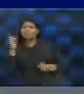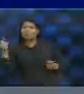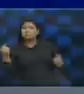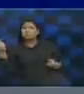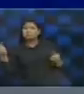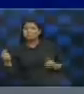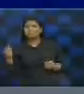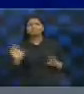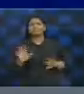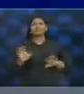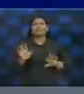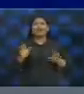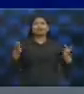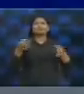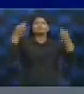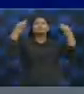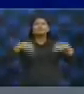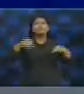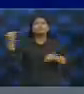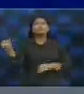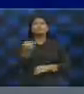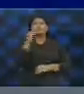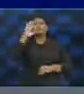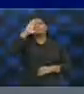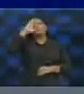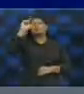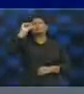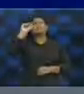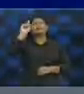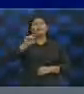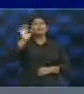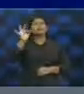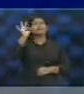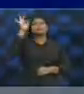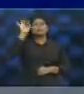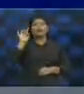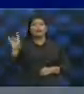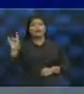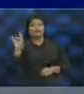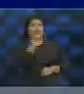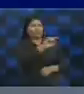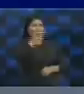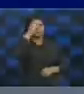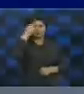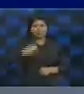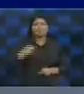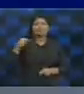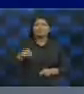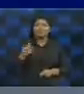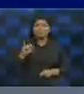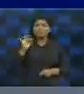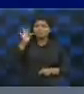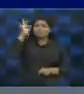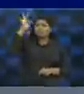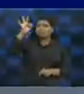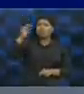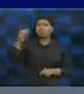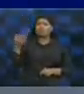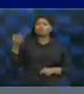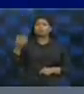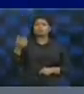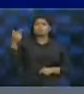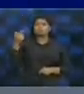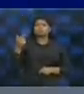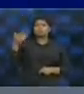é o futuro de cada pai, de cada mãe de família que vive nessa cidade. E se no primeiro turno as possibilidades de mudança eram